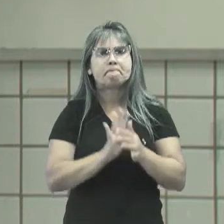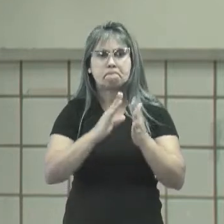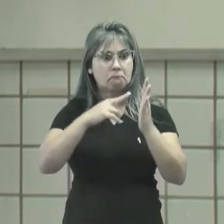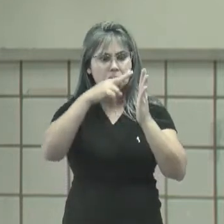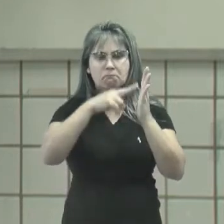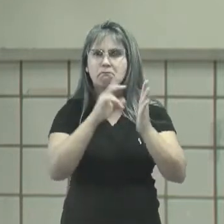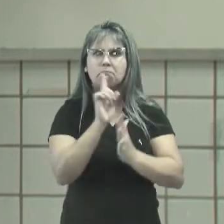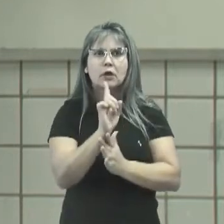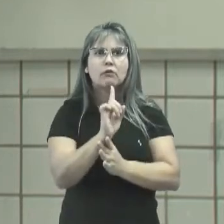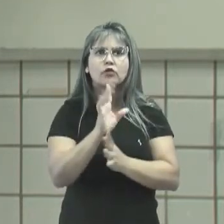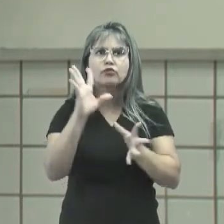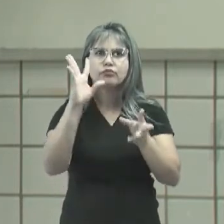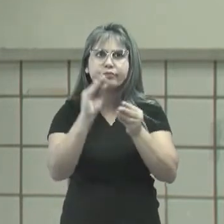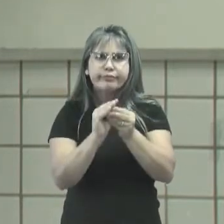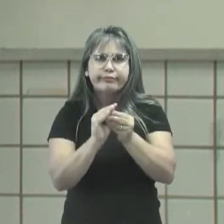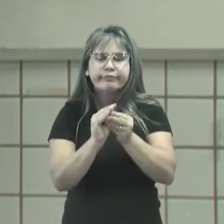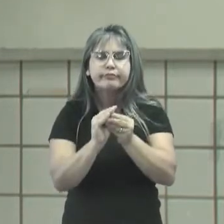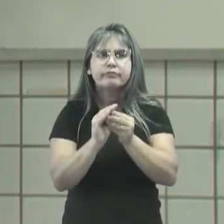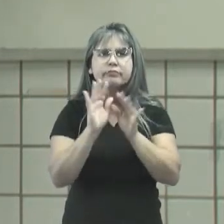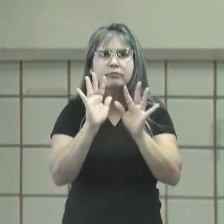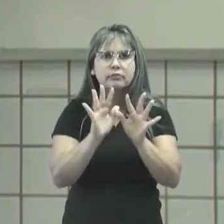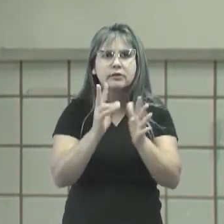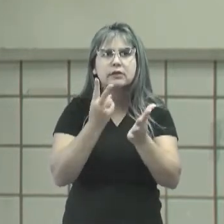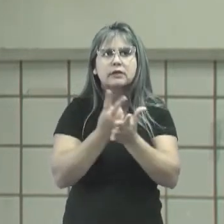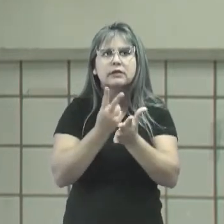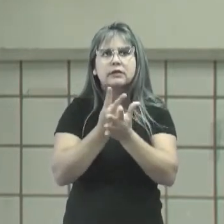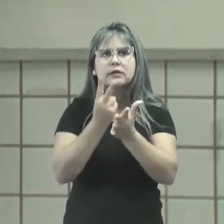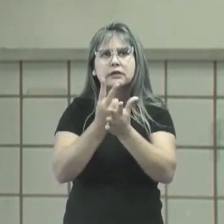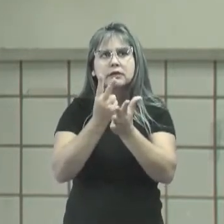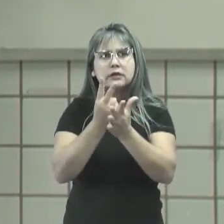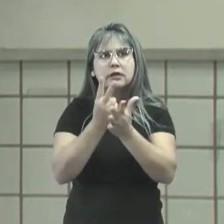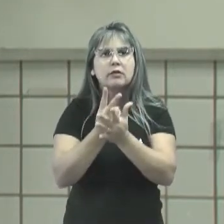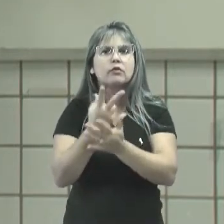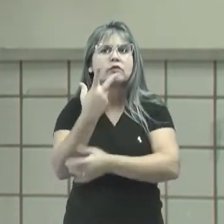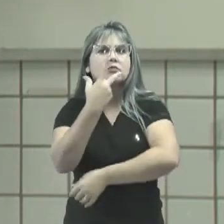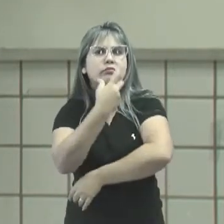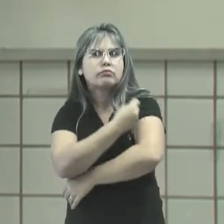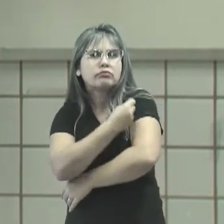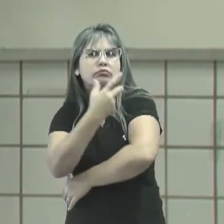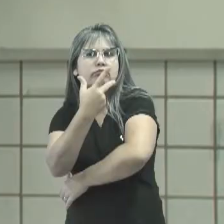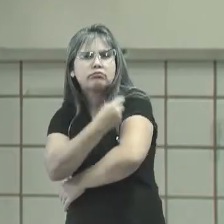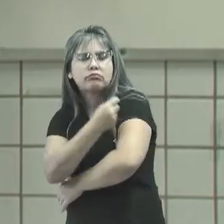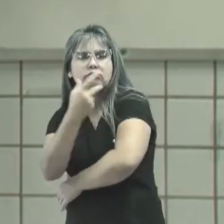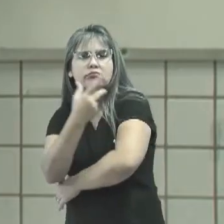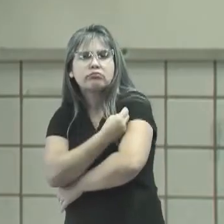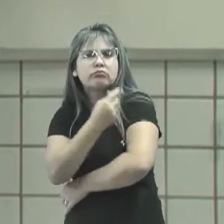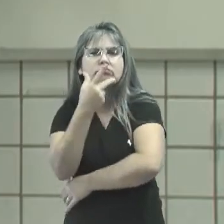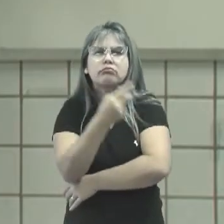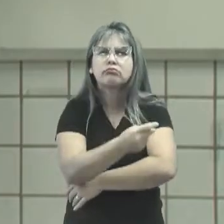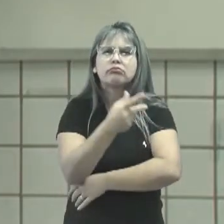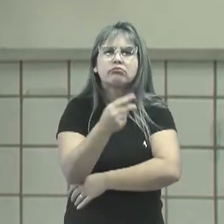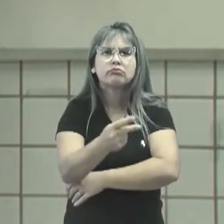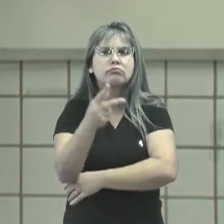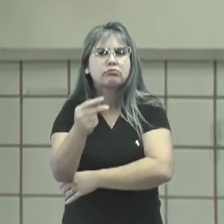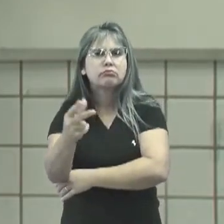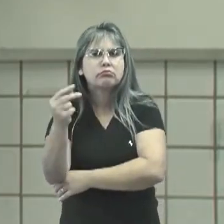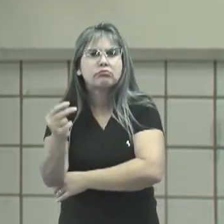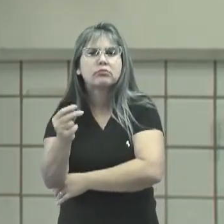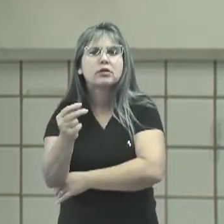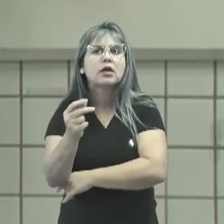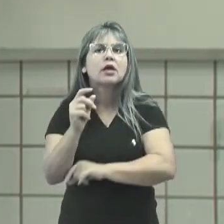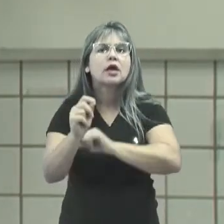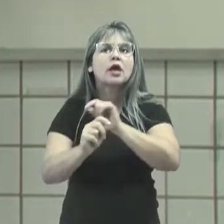seguinte: cada vez que você imuniza uma população, você tende a ter um menor agravamento. Isso